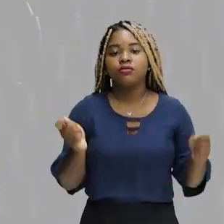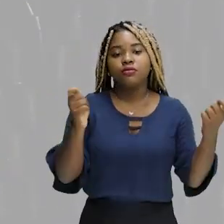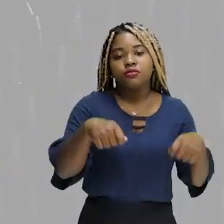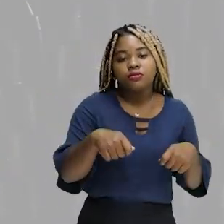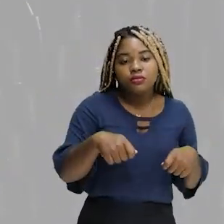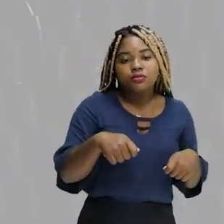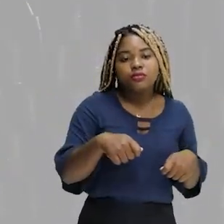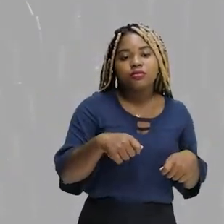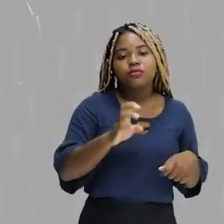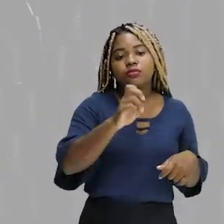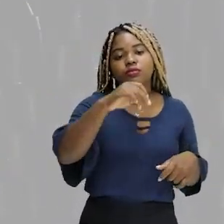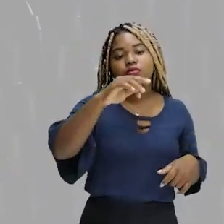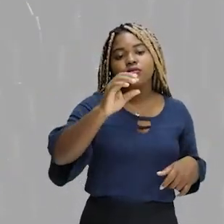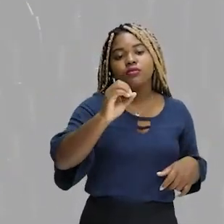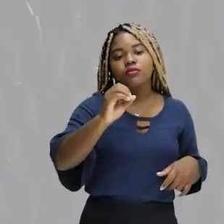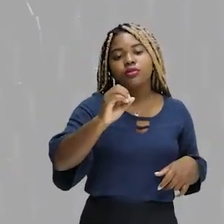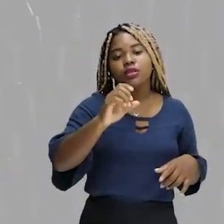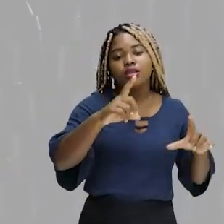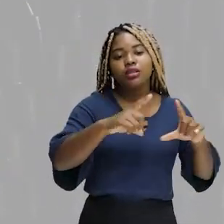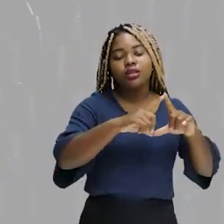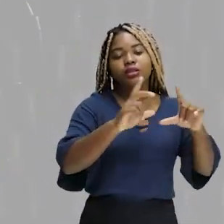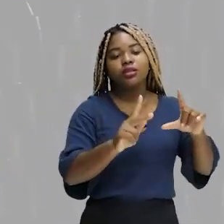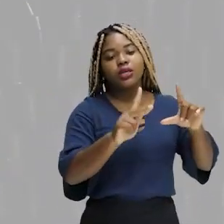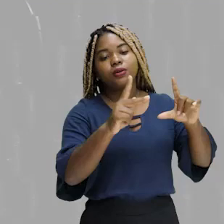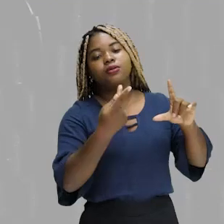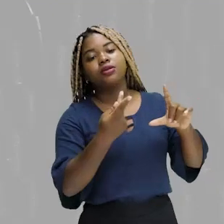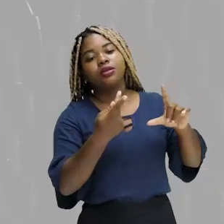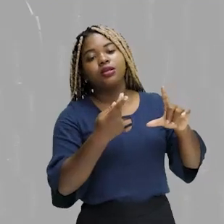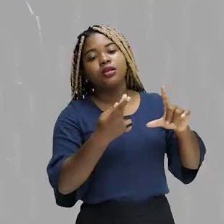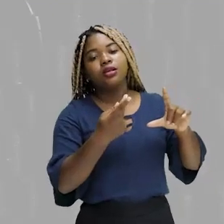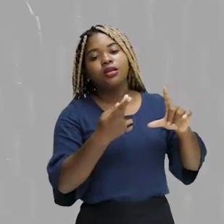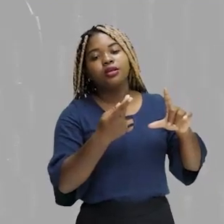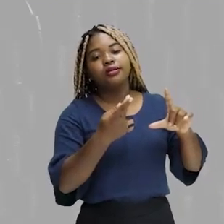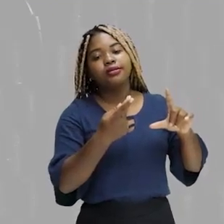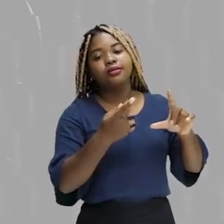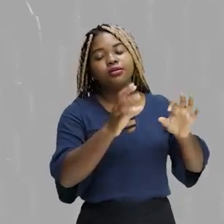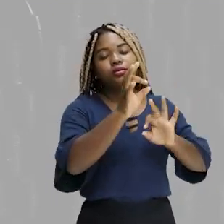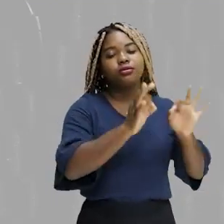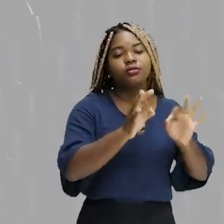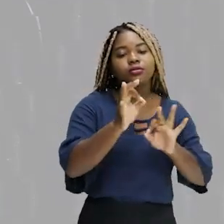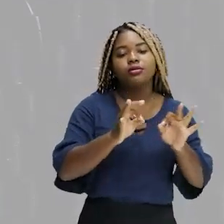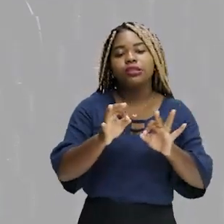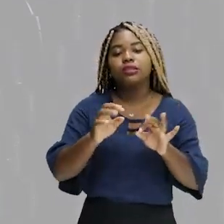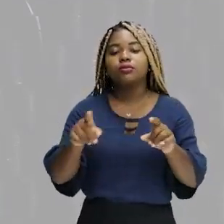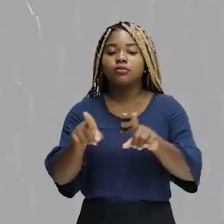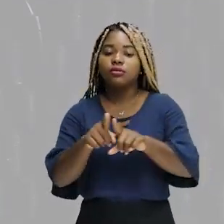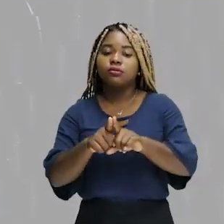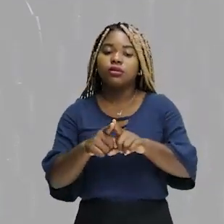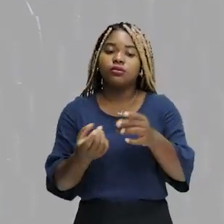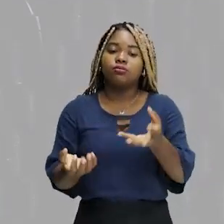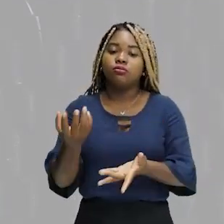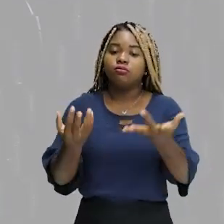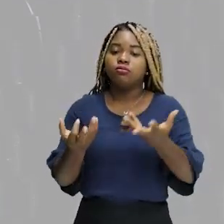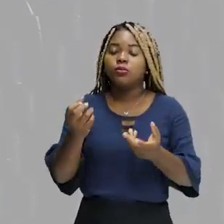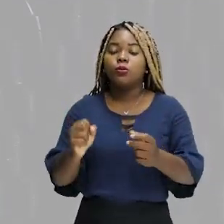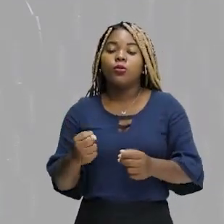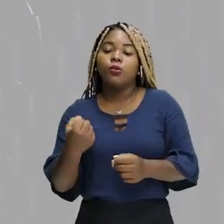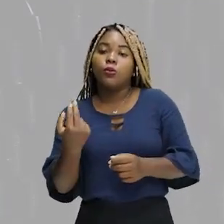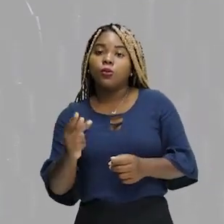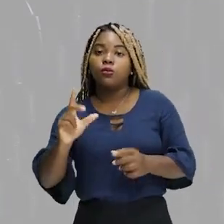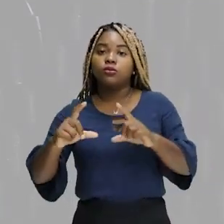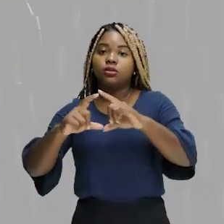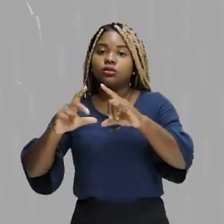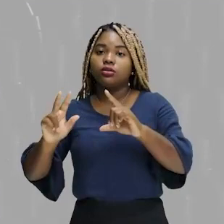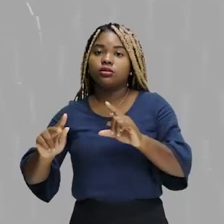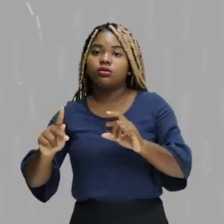formação, entalpia de combustão, entalpia de ligação. Então, a gente pode calcular o ΔH utilizando a